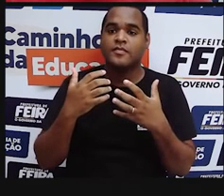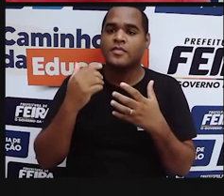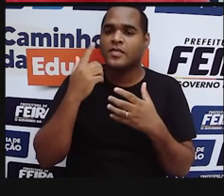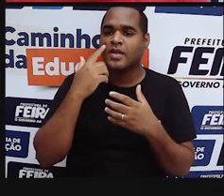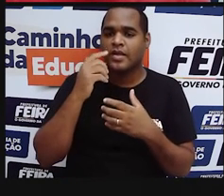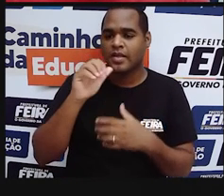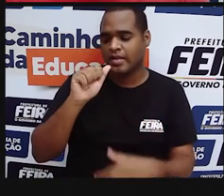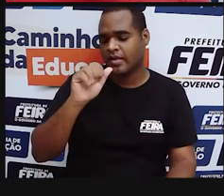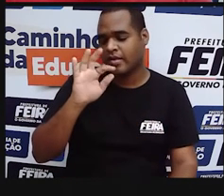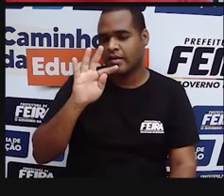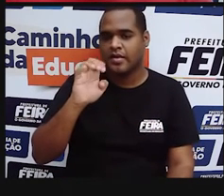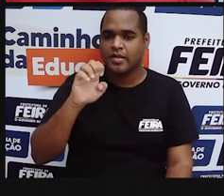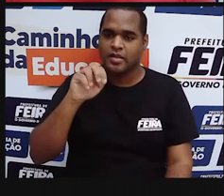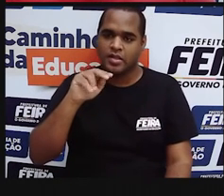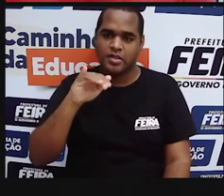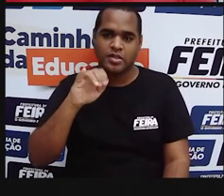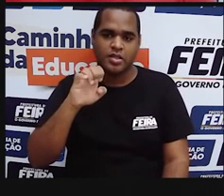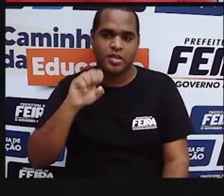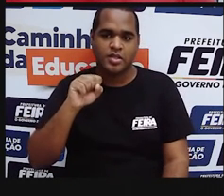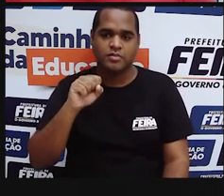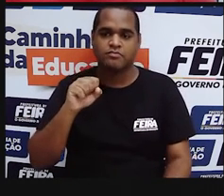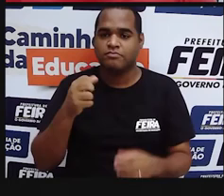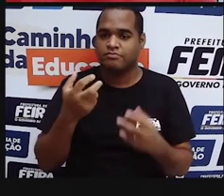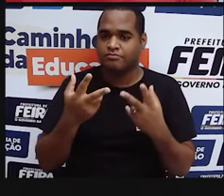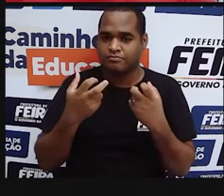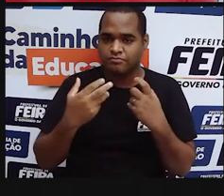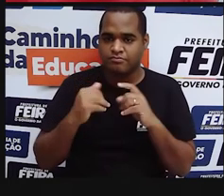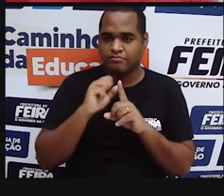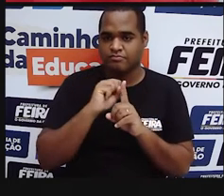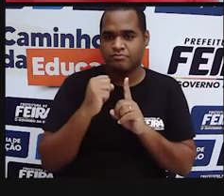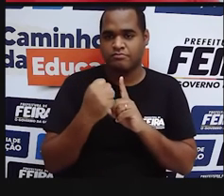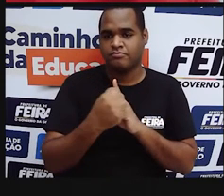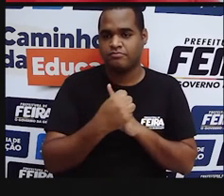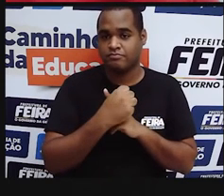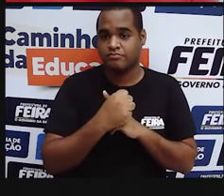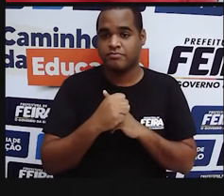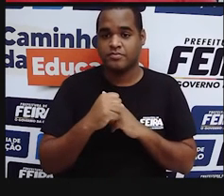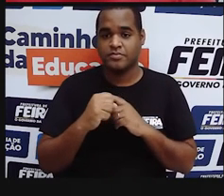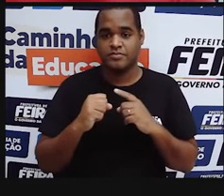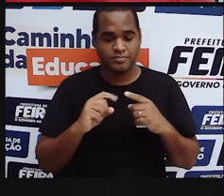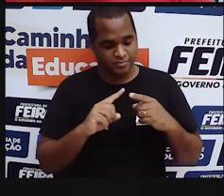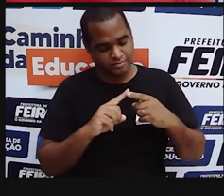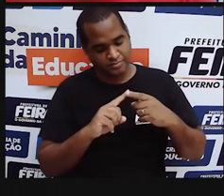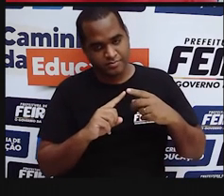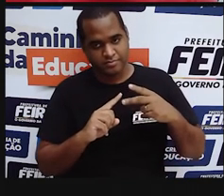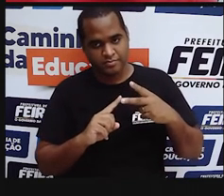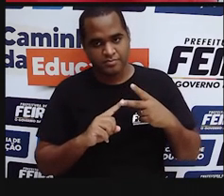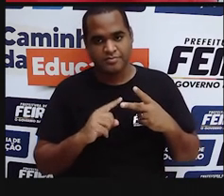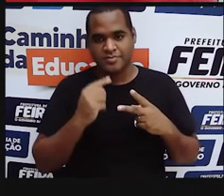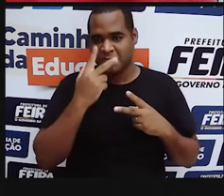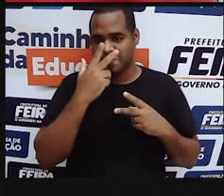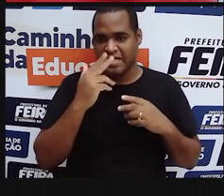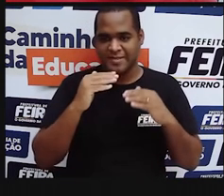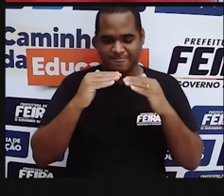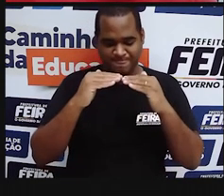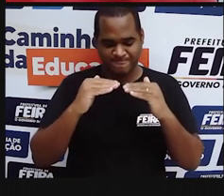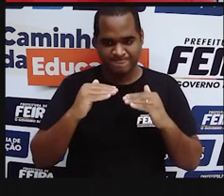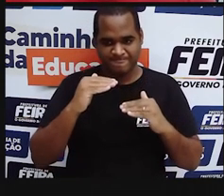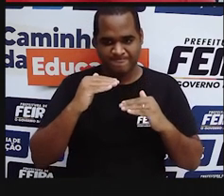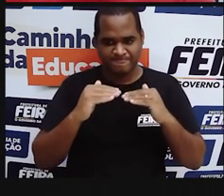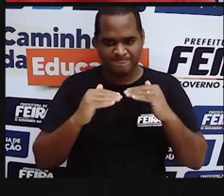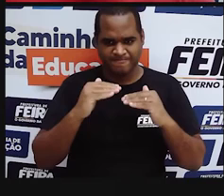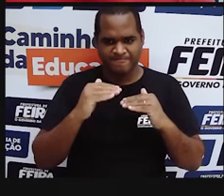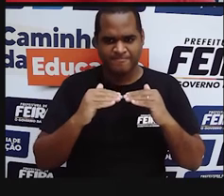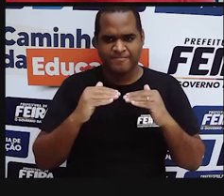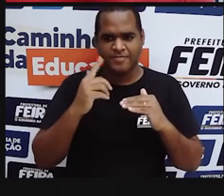são as contradições da sociedade ateniense? A gente percebe que há duas colunas aí, né? Uma